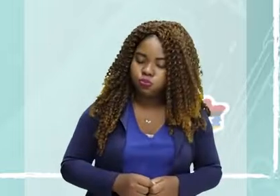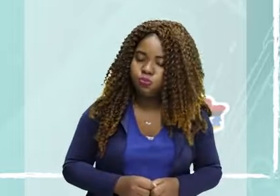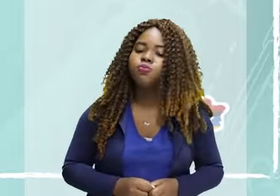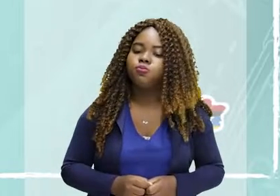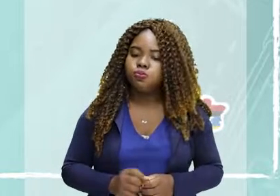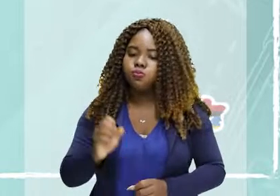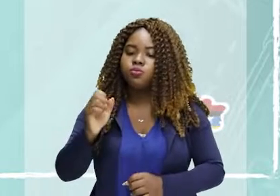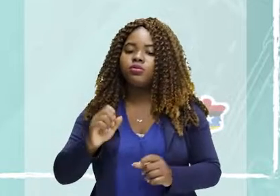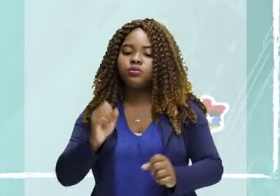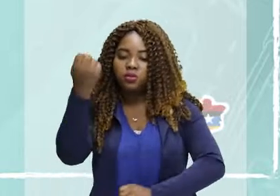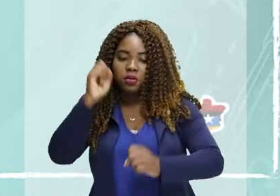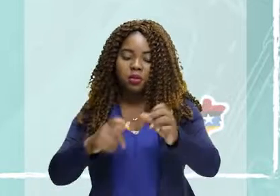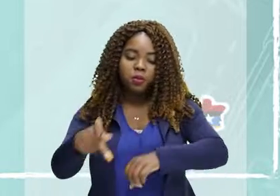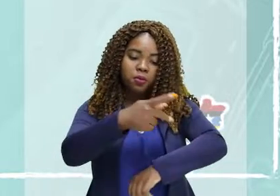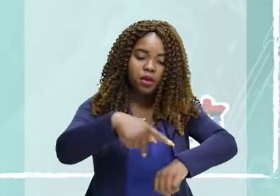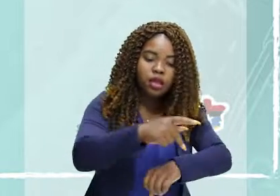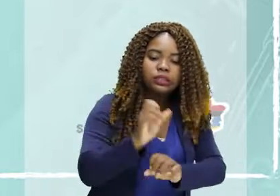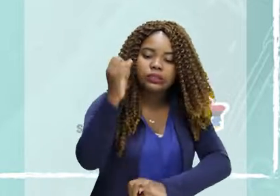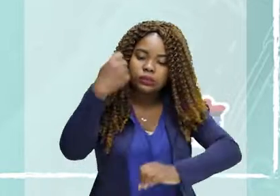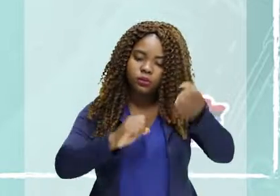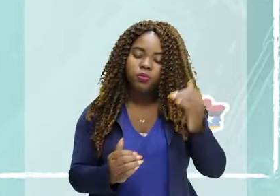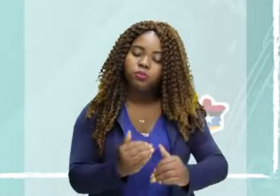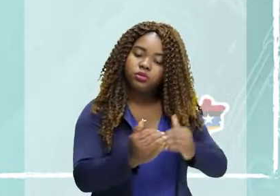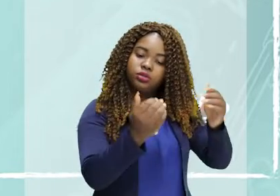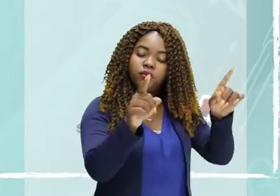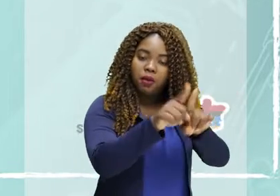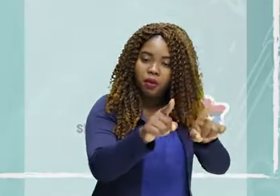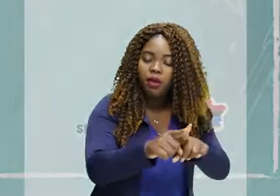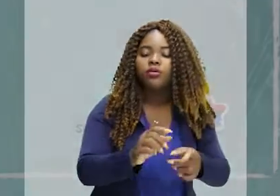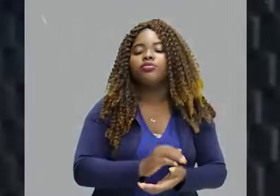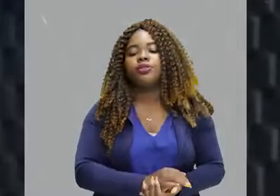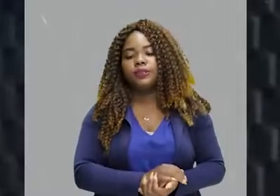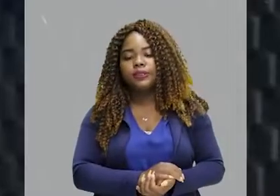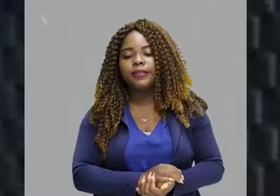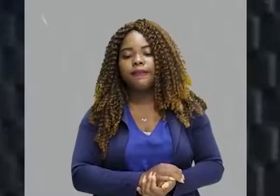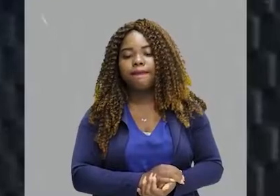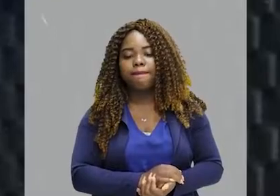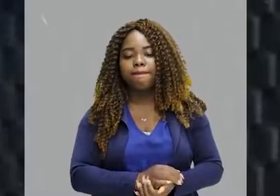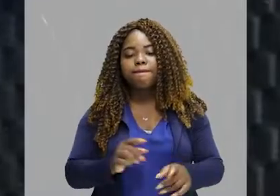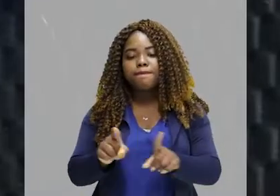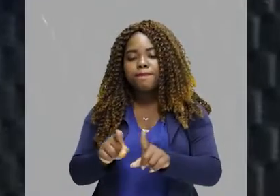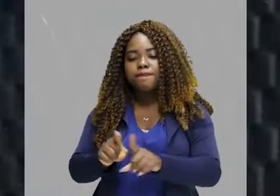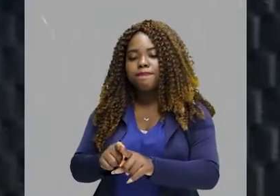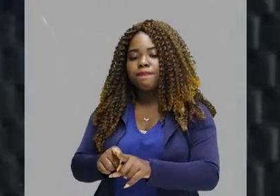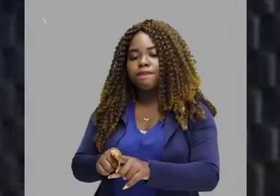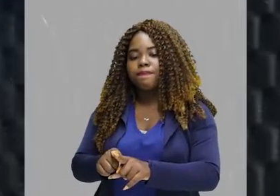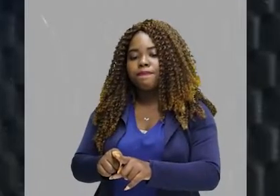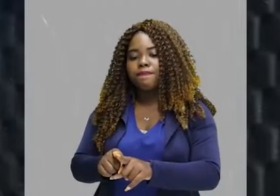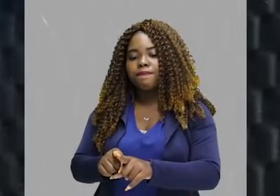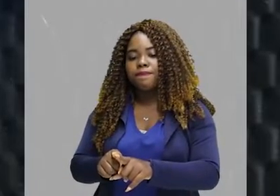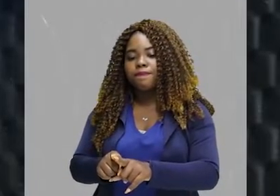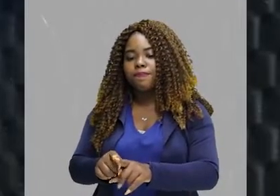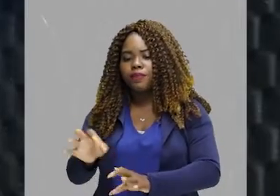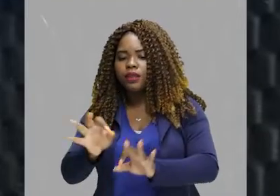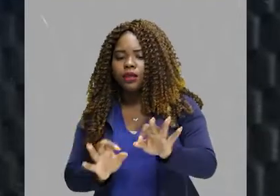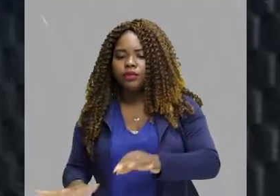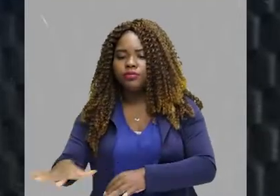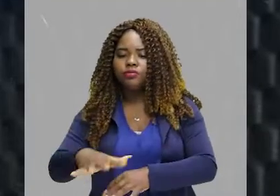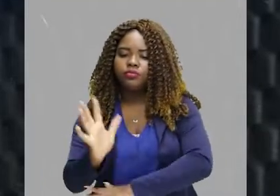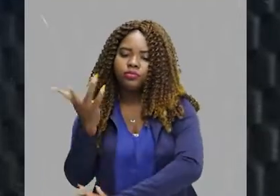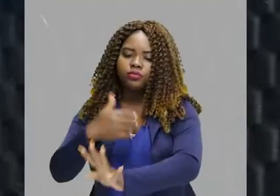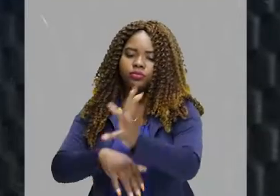países industrializados, dos países desenvolvidos principalmente, com a atual agenda ambiental, que impede